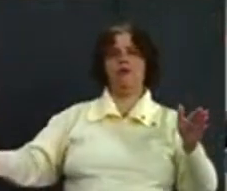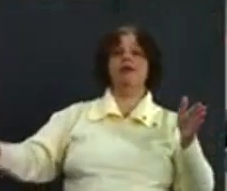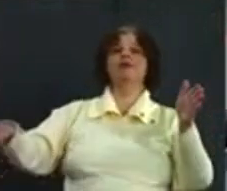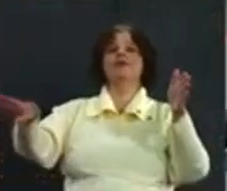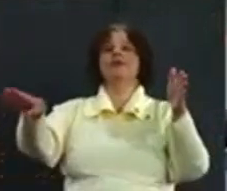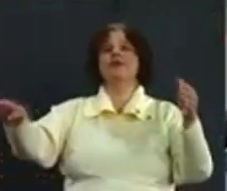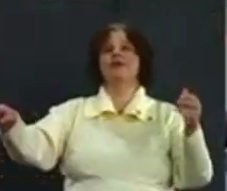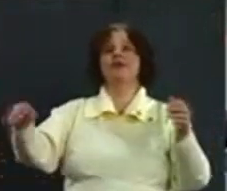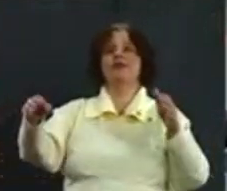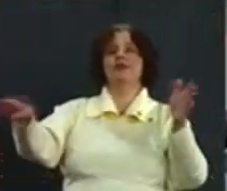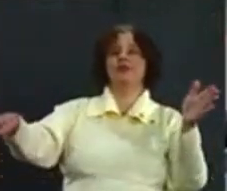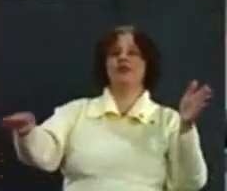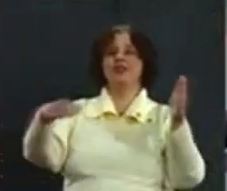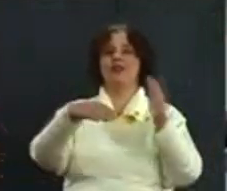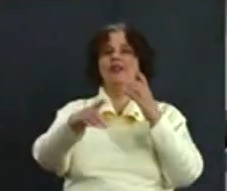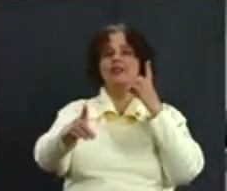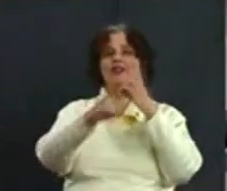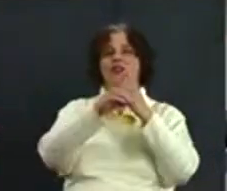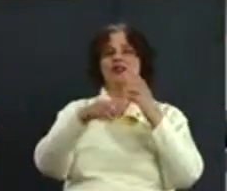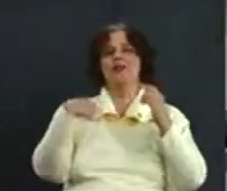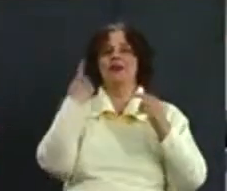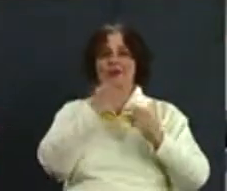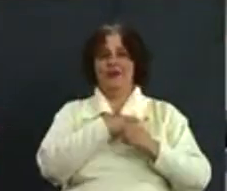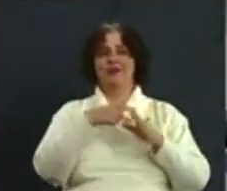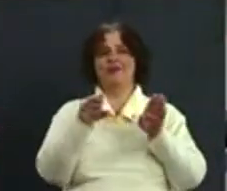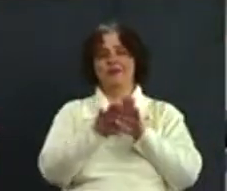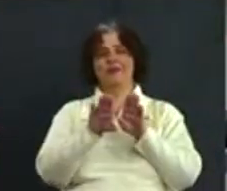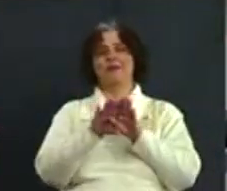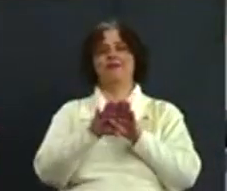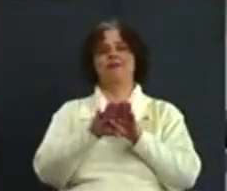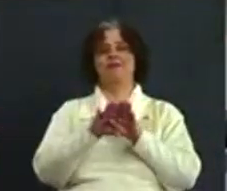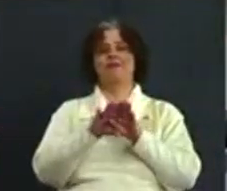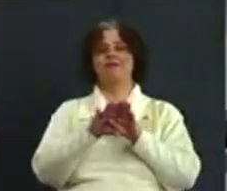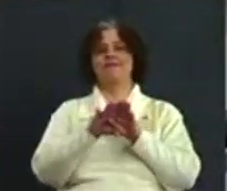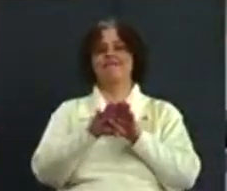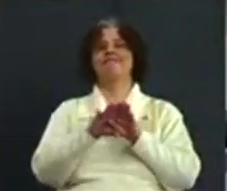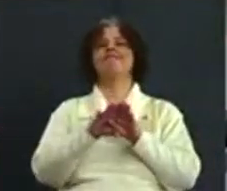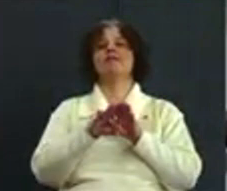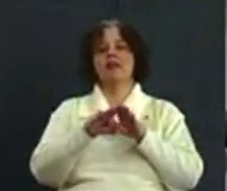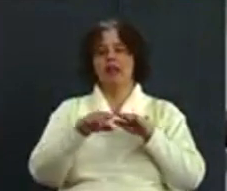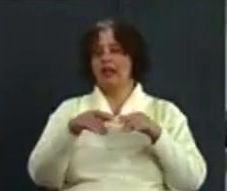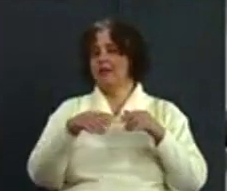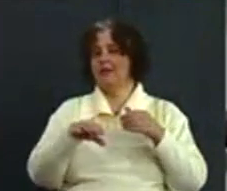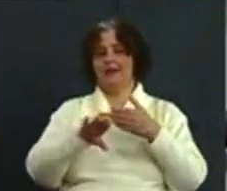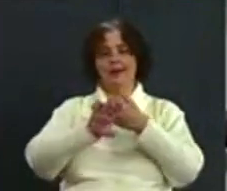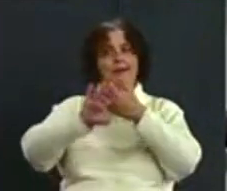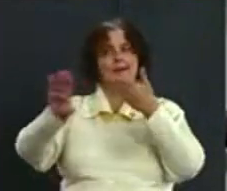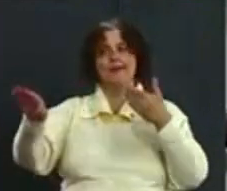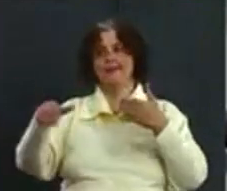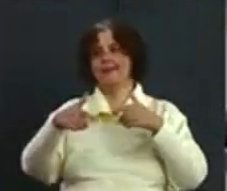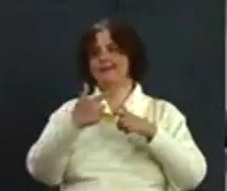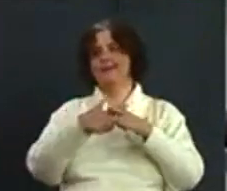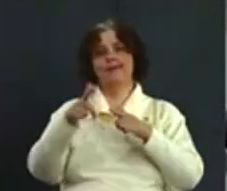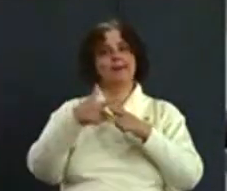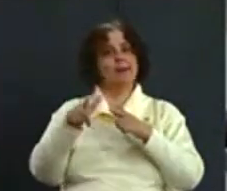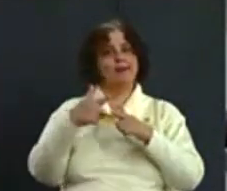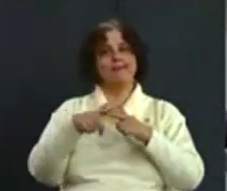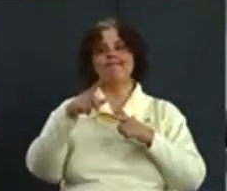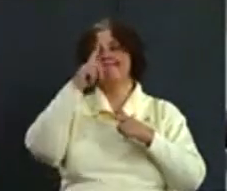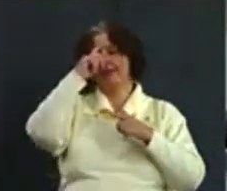Ela não está isenta de passar por lutas e provas. Ela não está isenta de